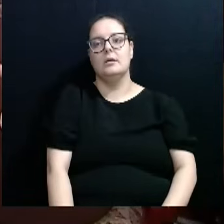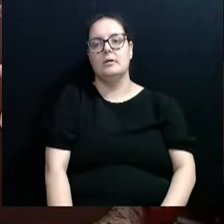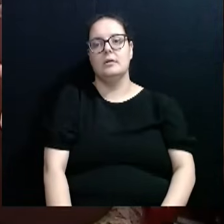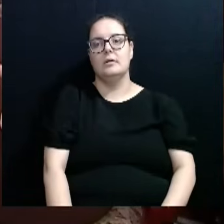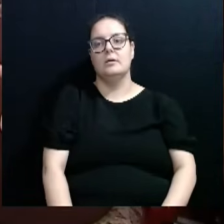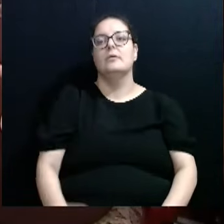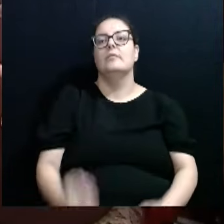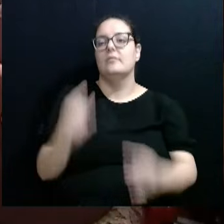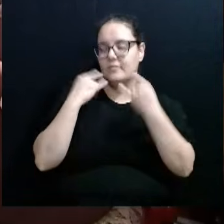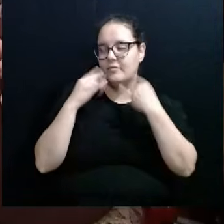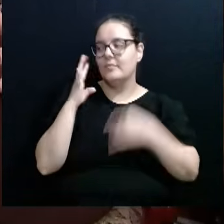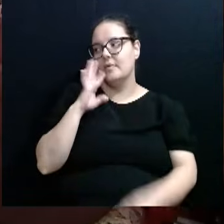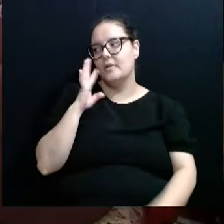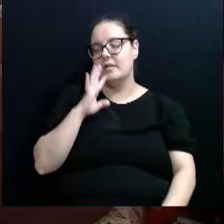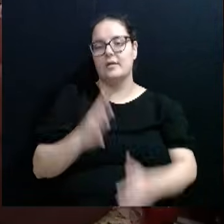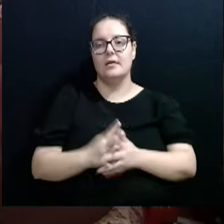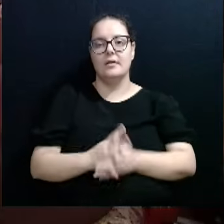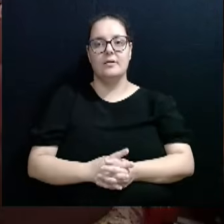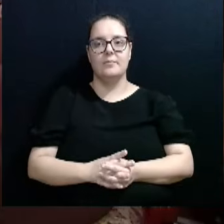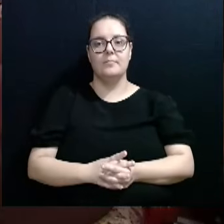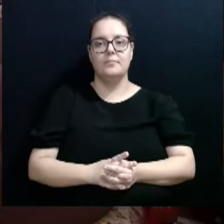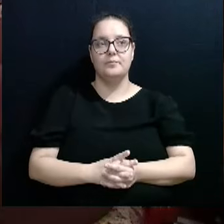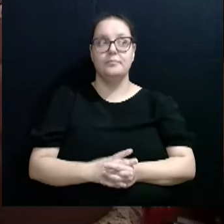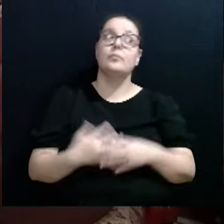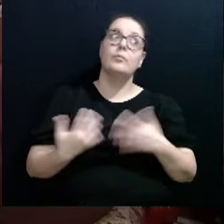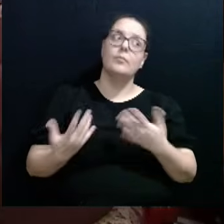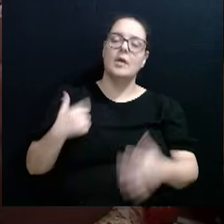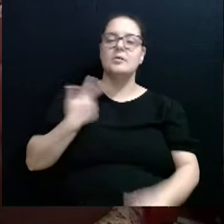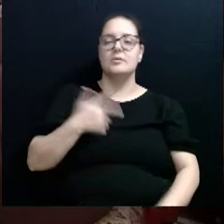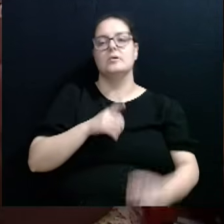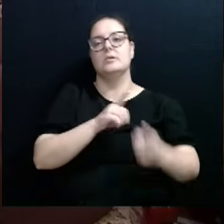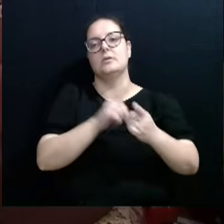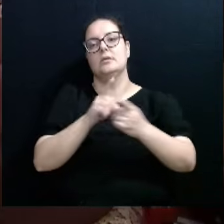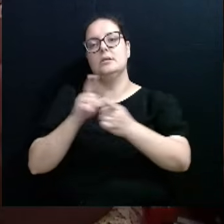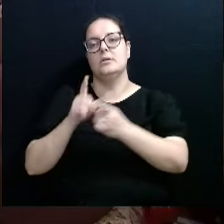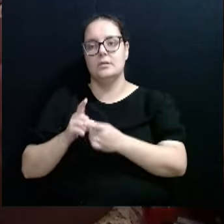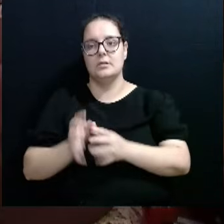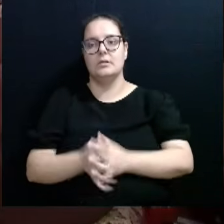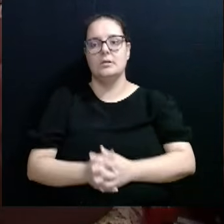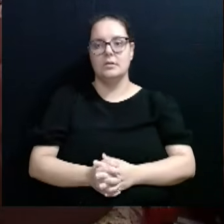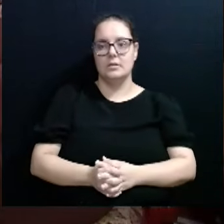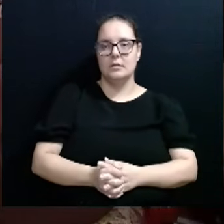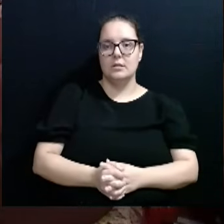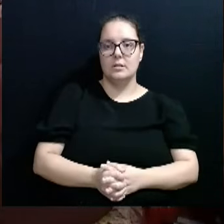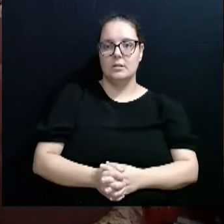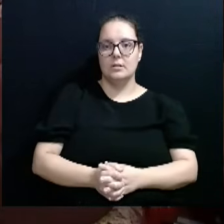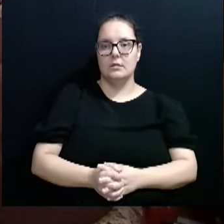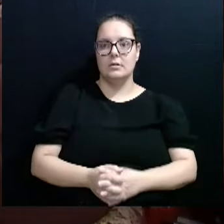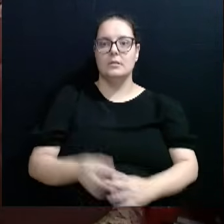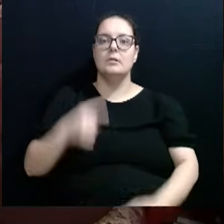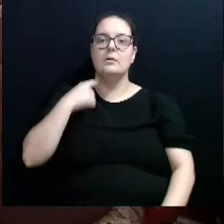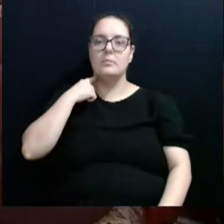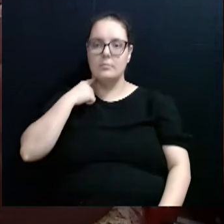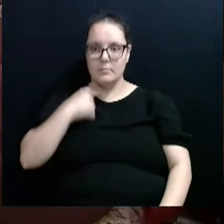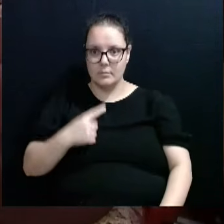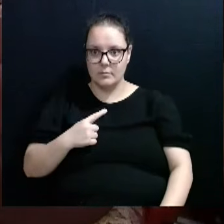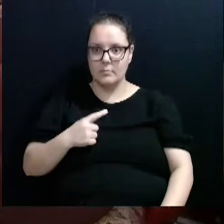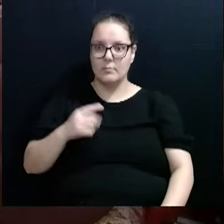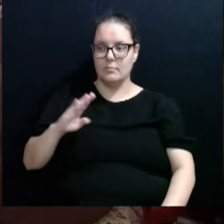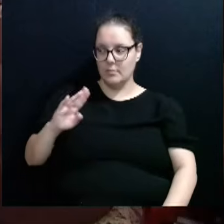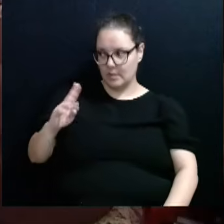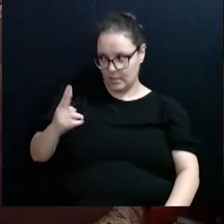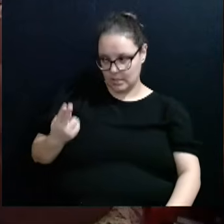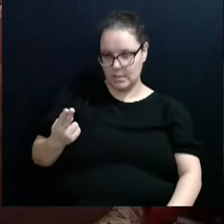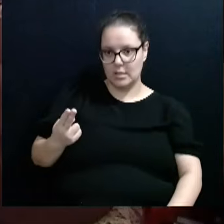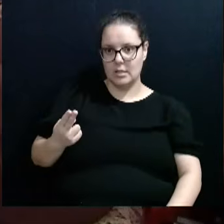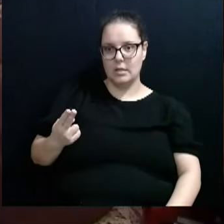interessante, né? Mas a gente atende muito Minas Gerais, BH, região do